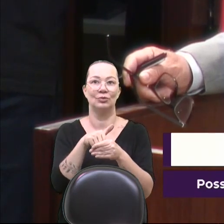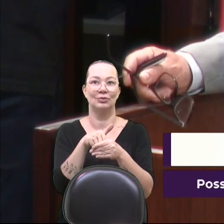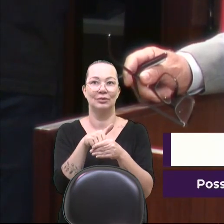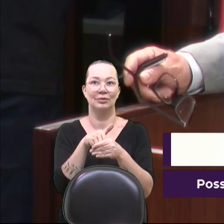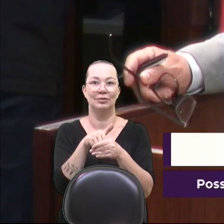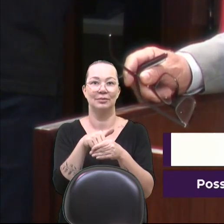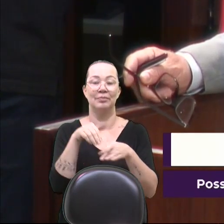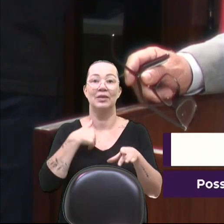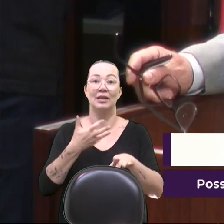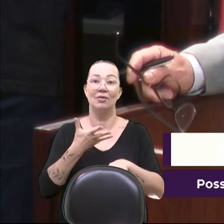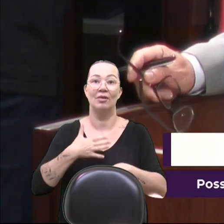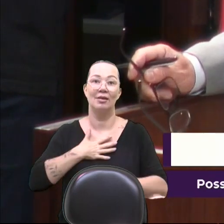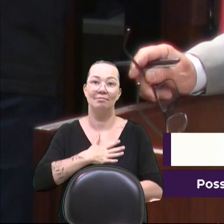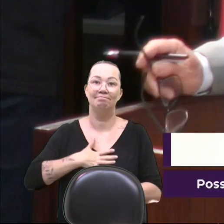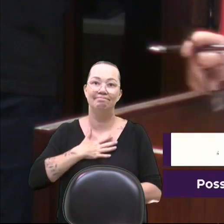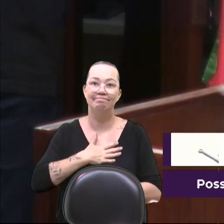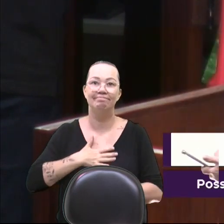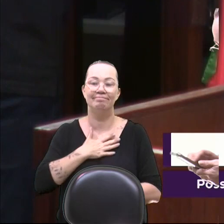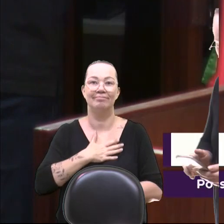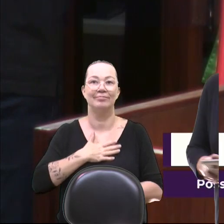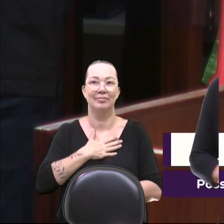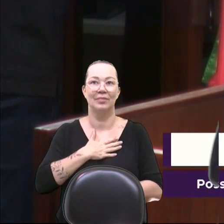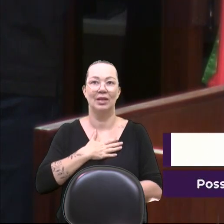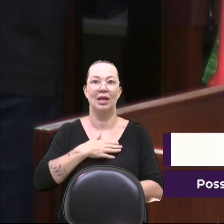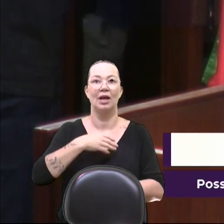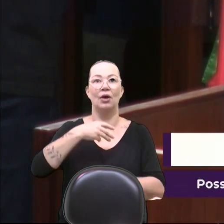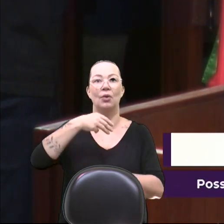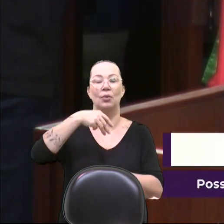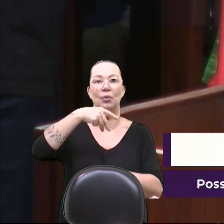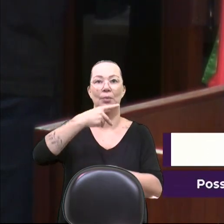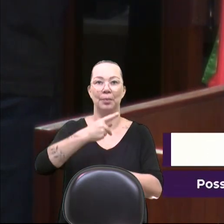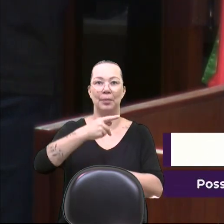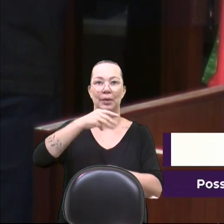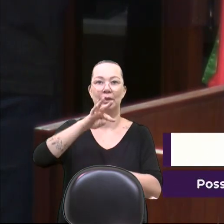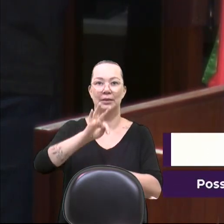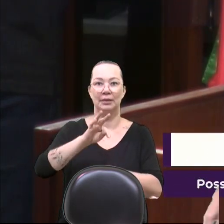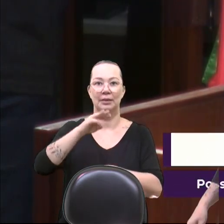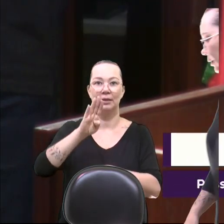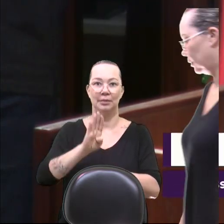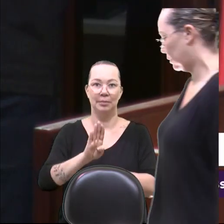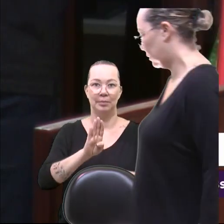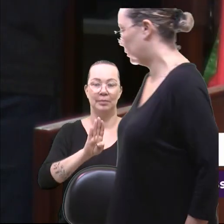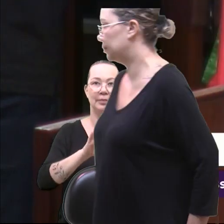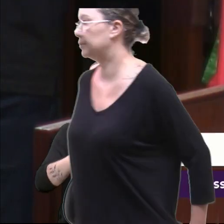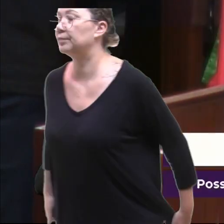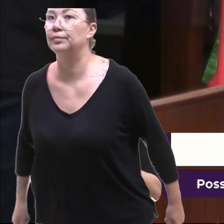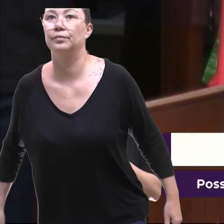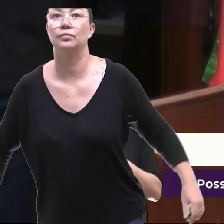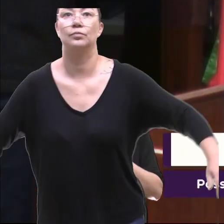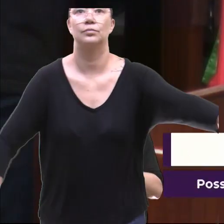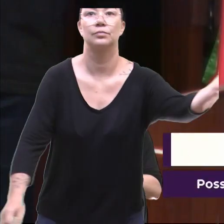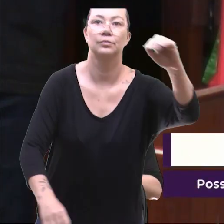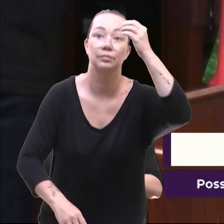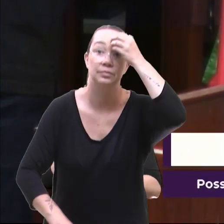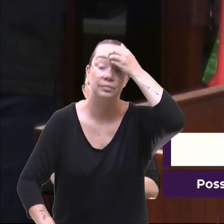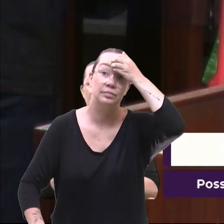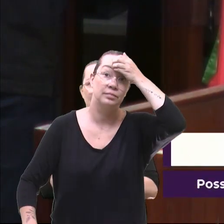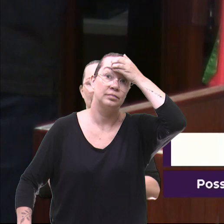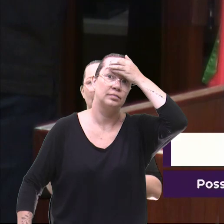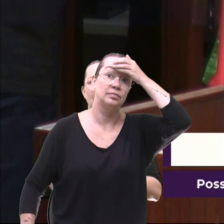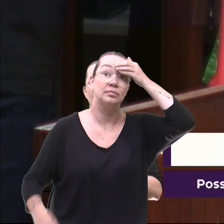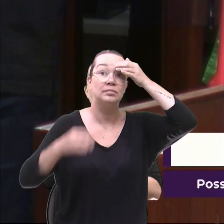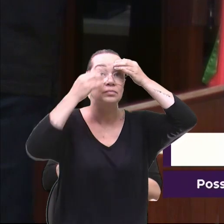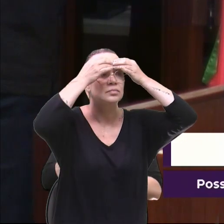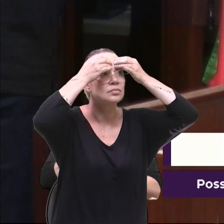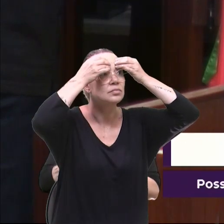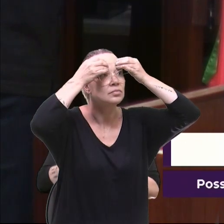Então quero saudar o PTB, o Partido dos Trabalhadores, o